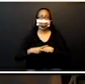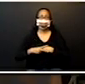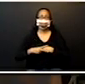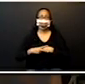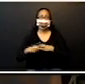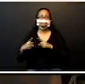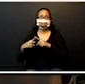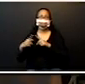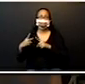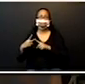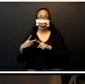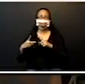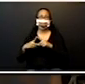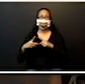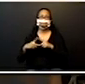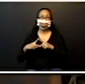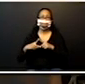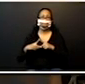estado também.